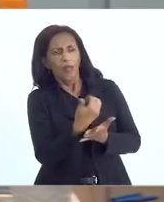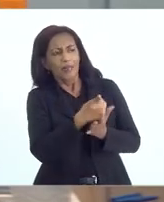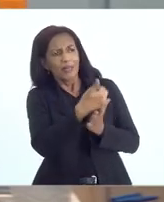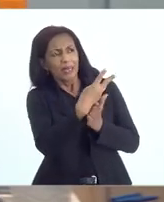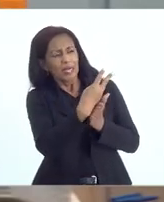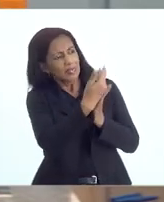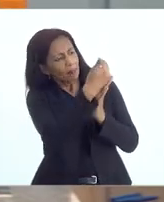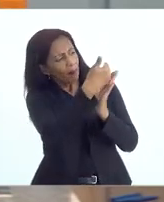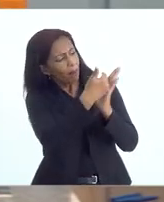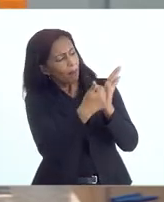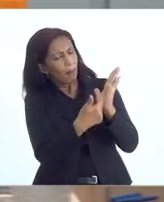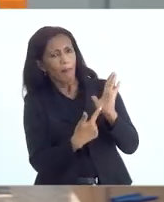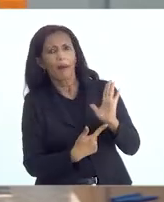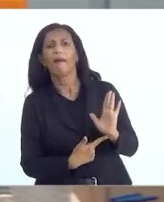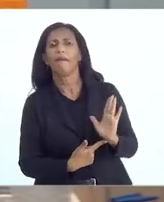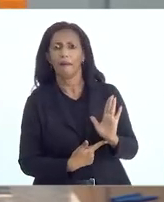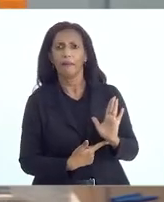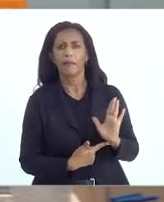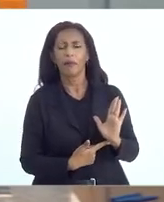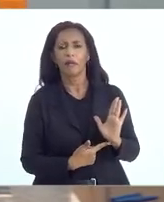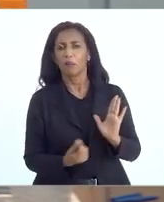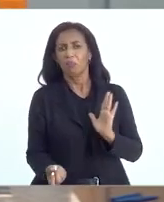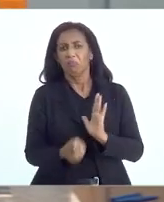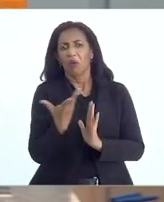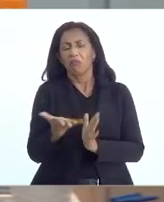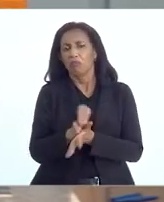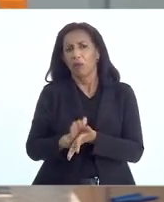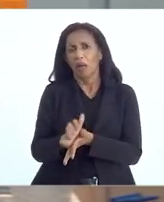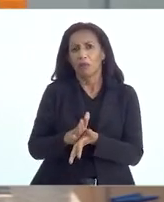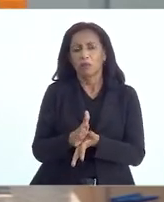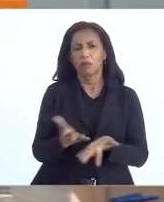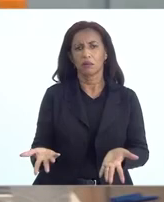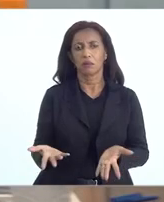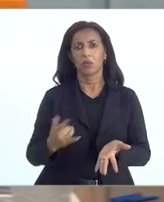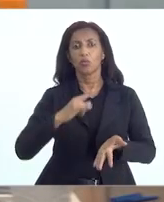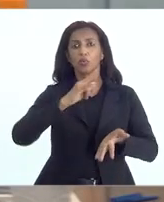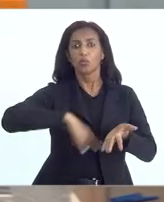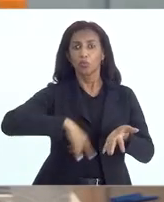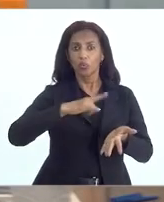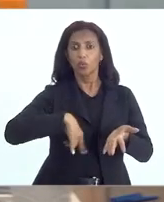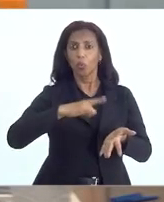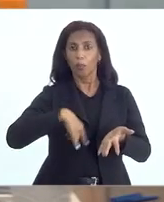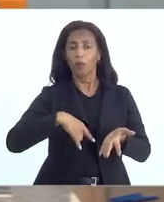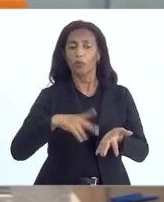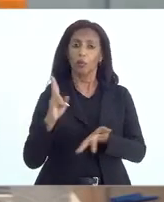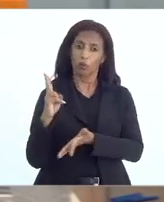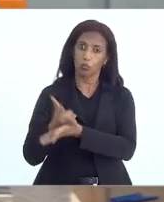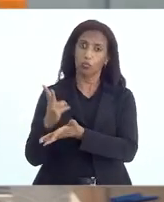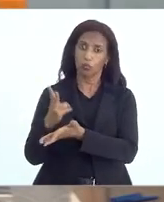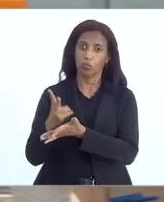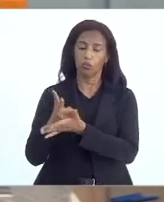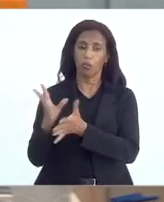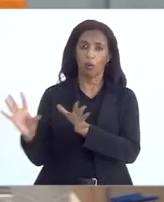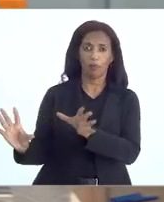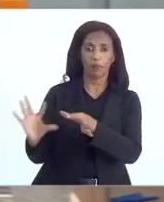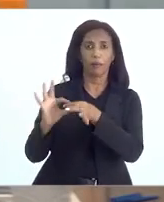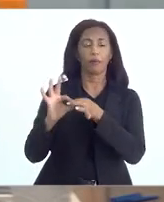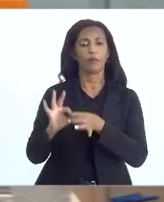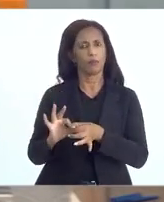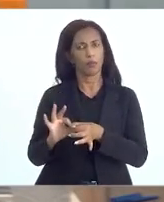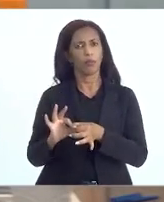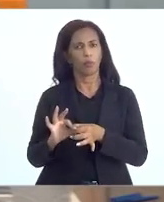esses três então não surgiram do nado é os documentos deles continuam vinculados